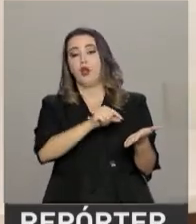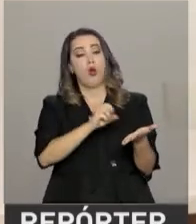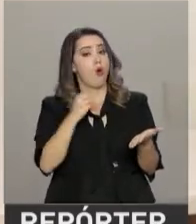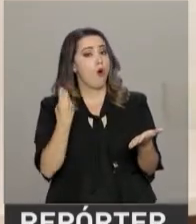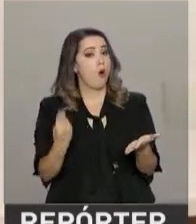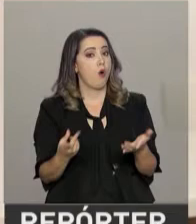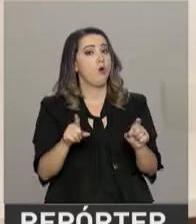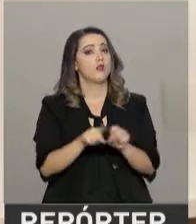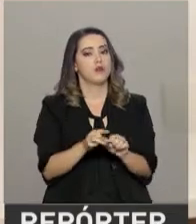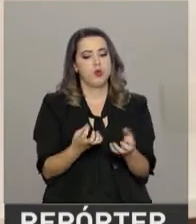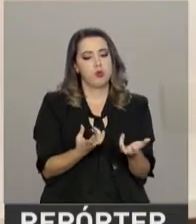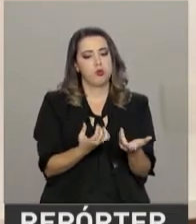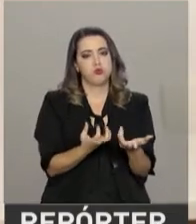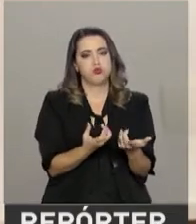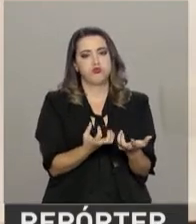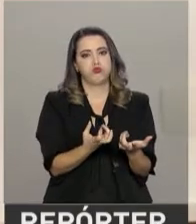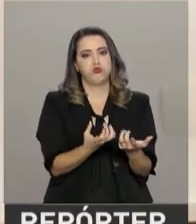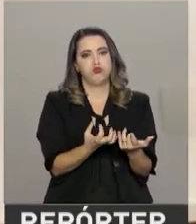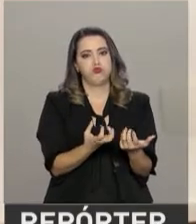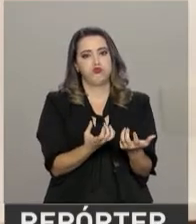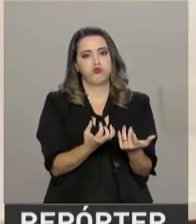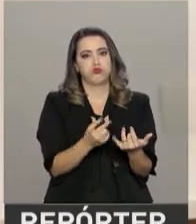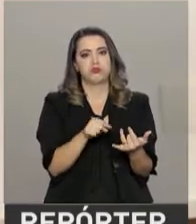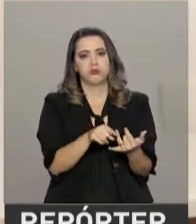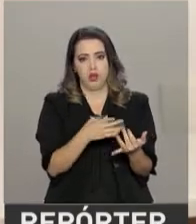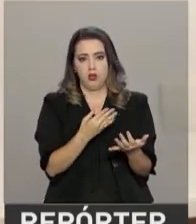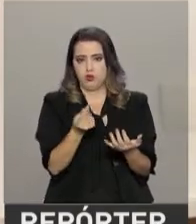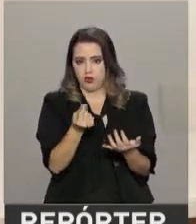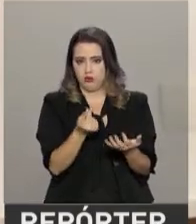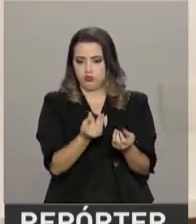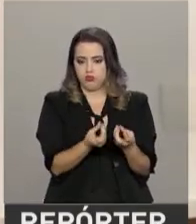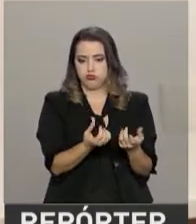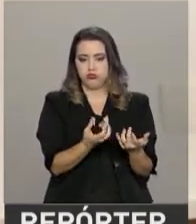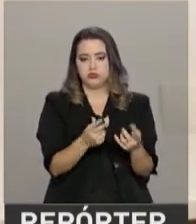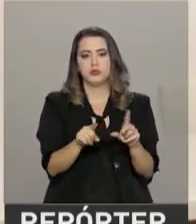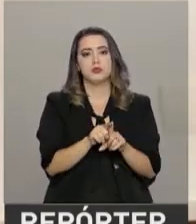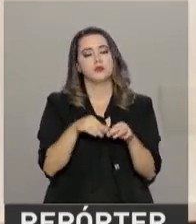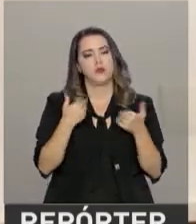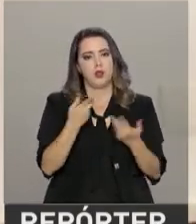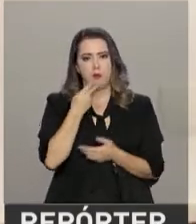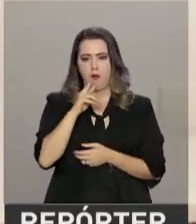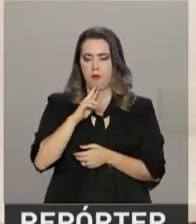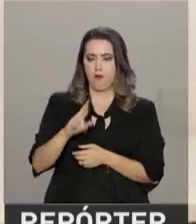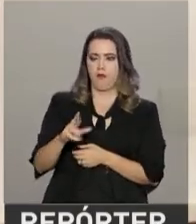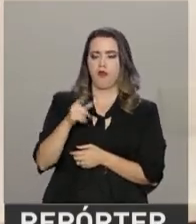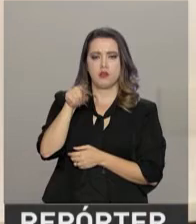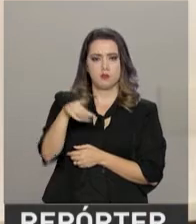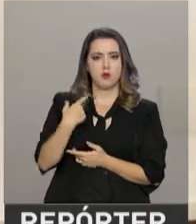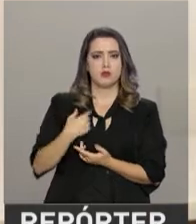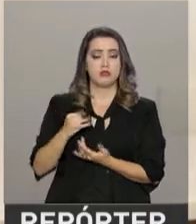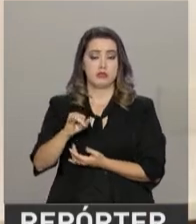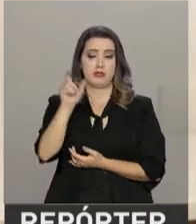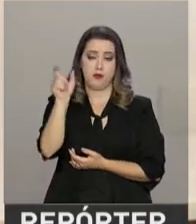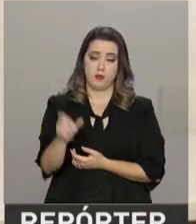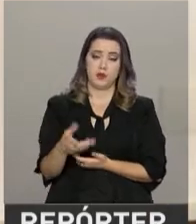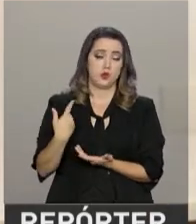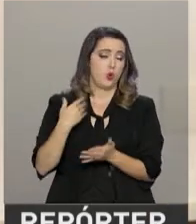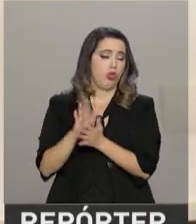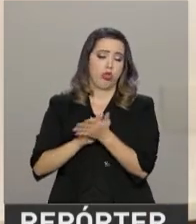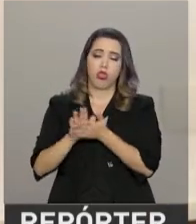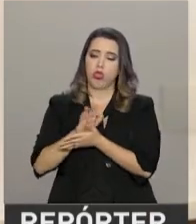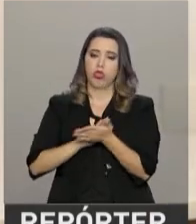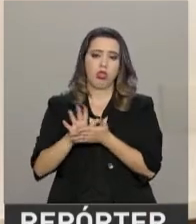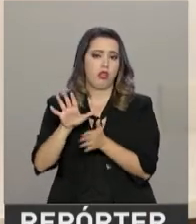até destruídas são duas medidas fundamentais para velar vamos ver um assalto a um caixa eletrônico que o assaltante nada